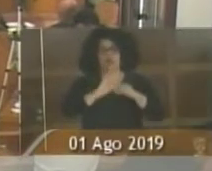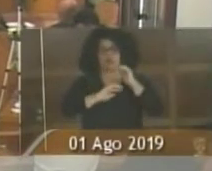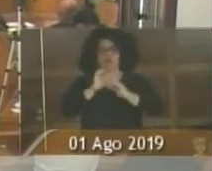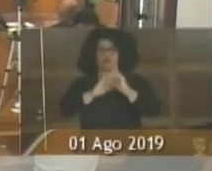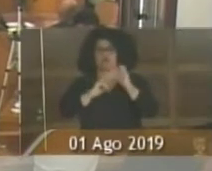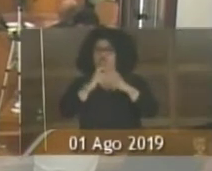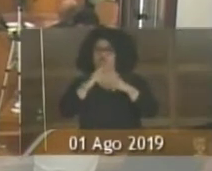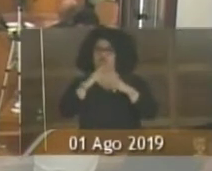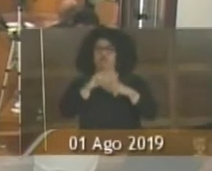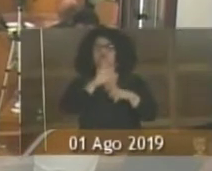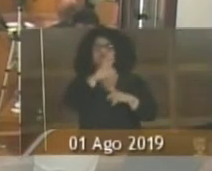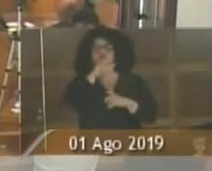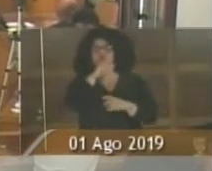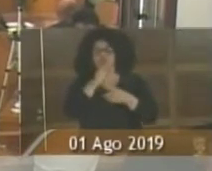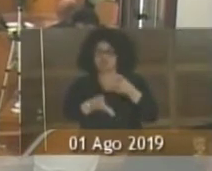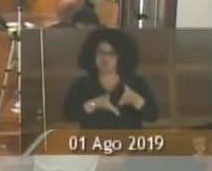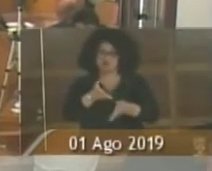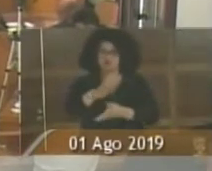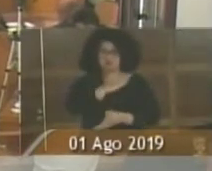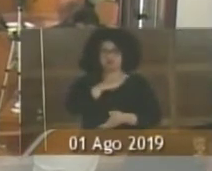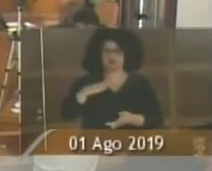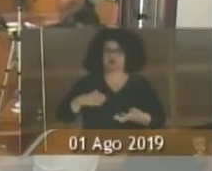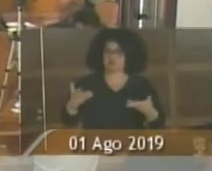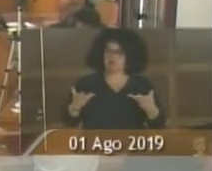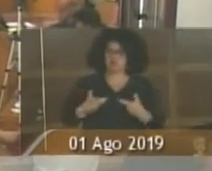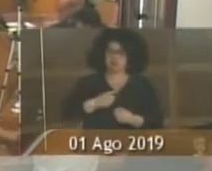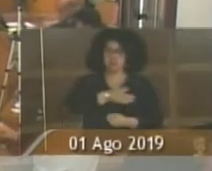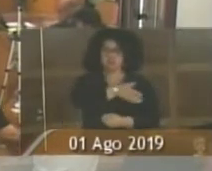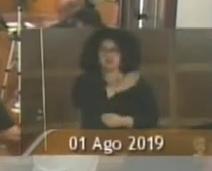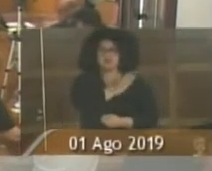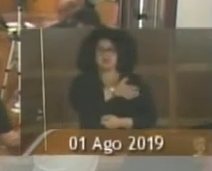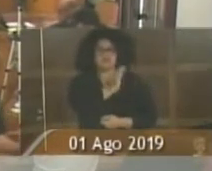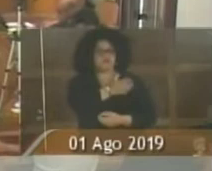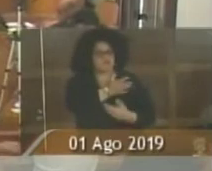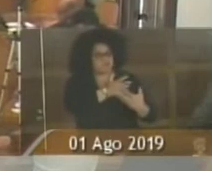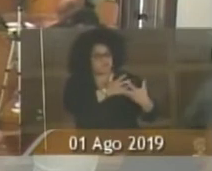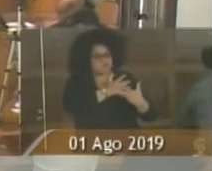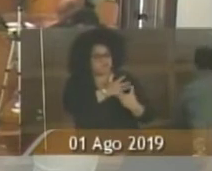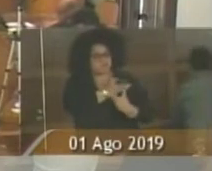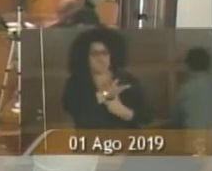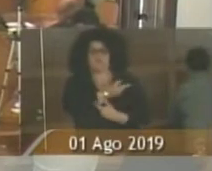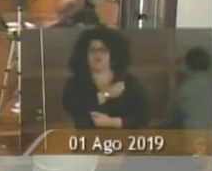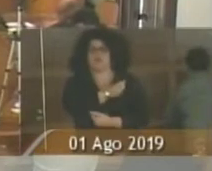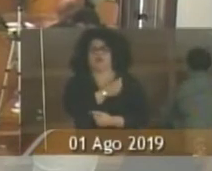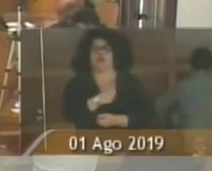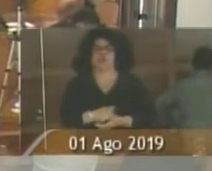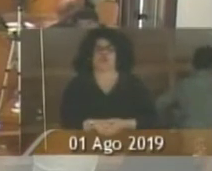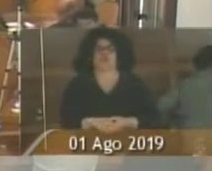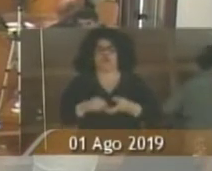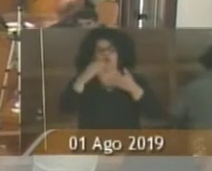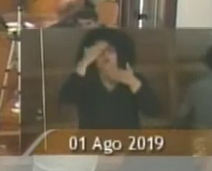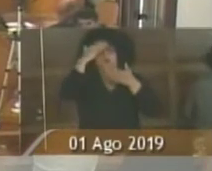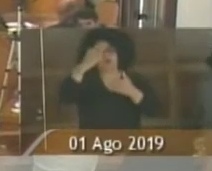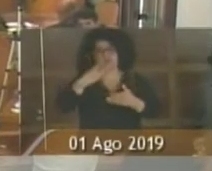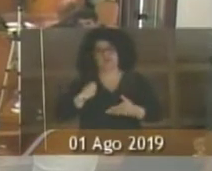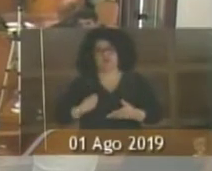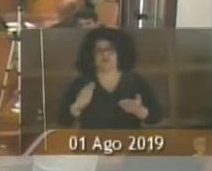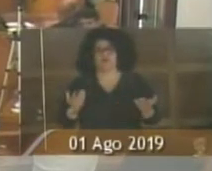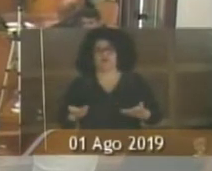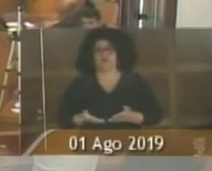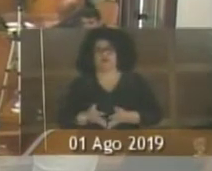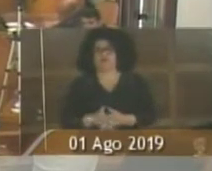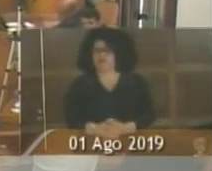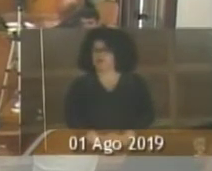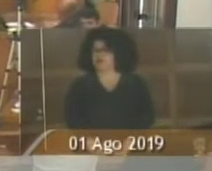um excelente cidadão, uma pessoa com um coração maior do que ele. Muito grato sua presença aqui, amigo.